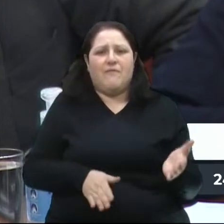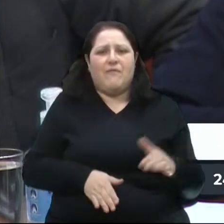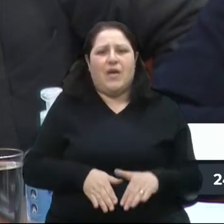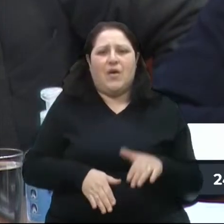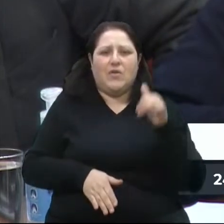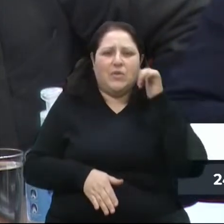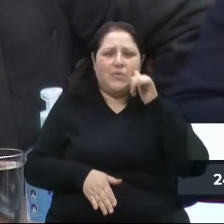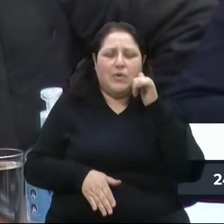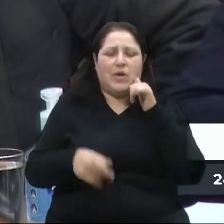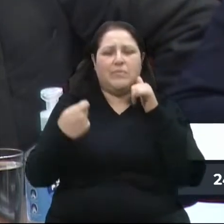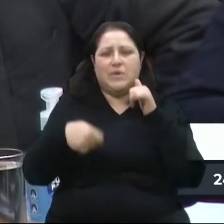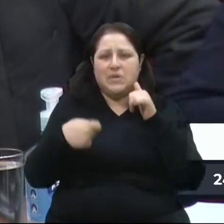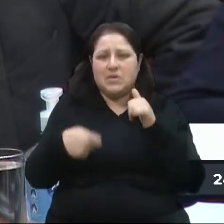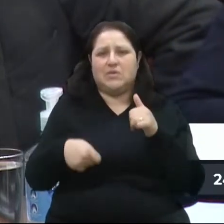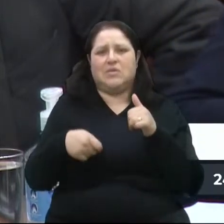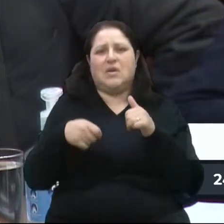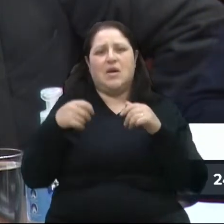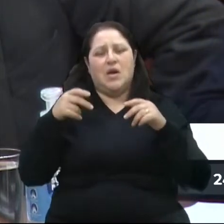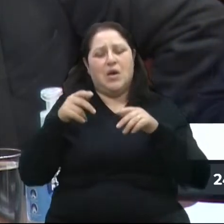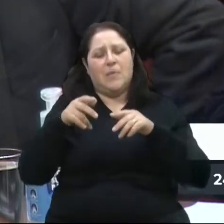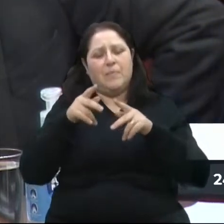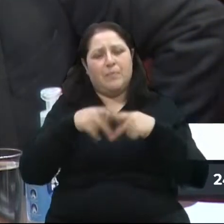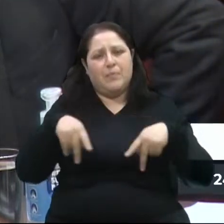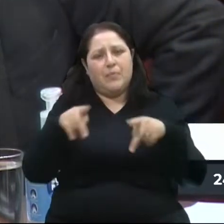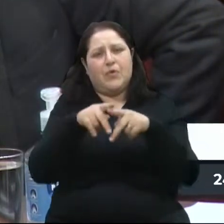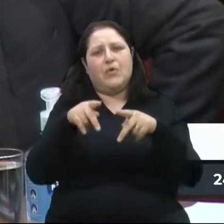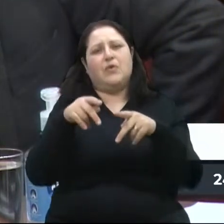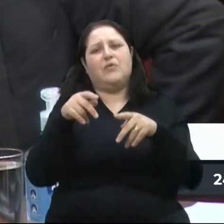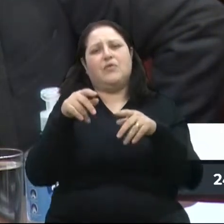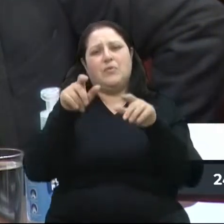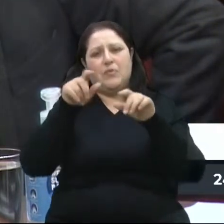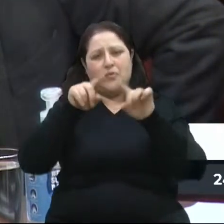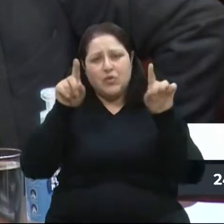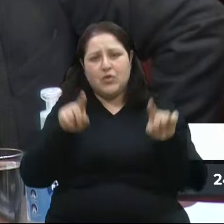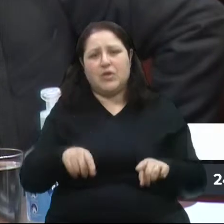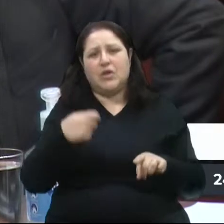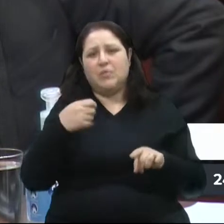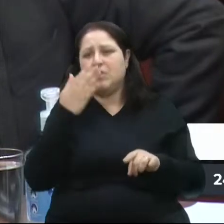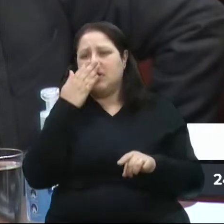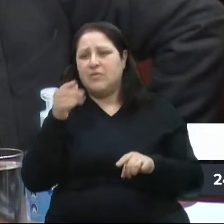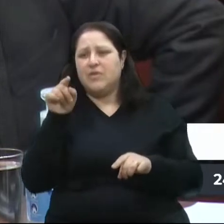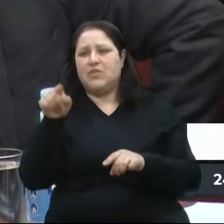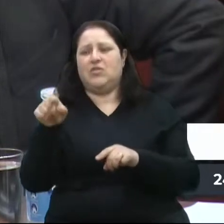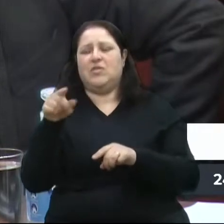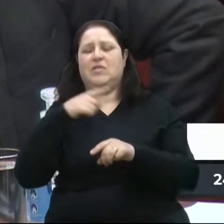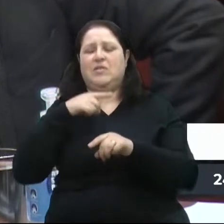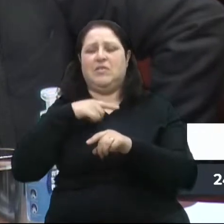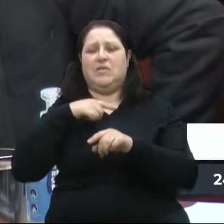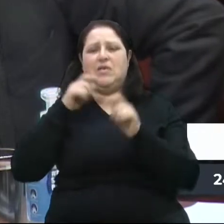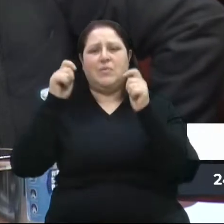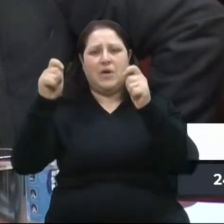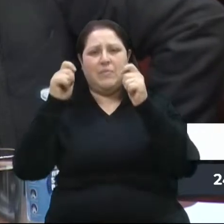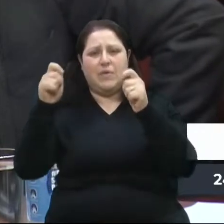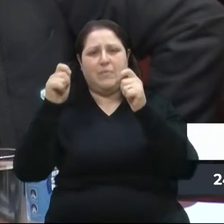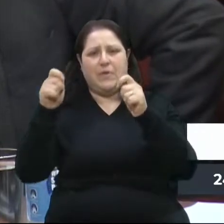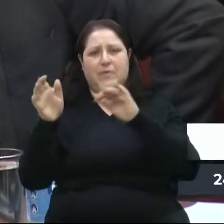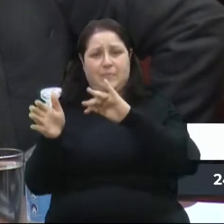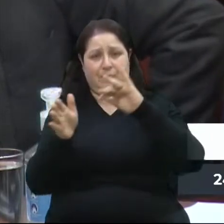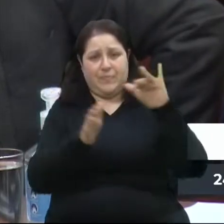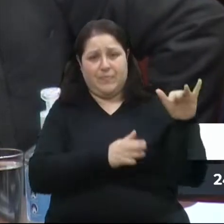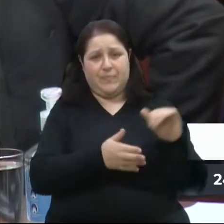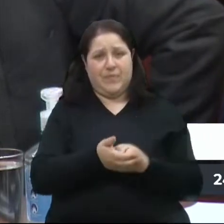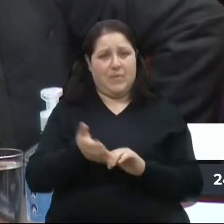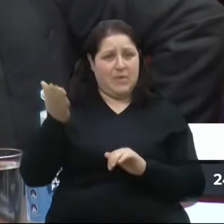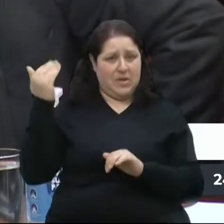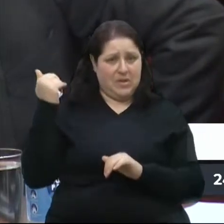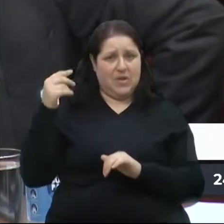da empresa protestando e a população junto protestar. Agora, vereador, teve um prefeito que a gente caçou, que ele ganhou a eleição prometendo fazer